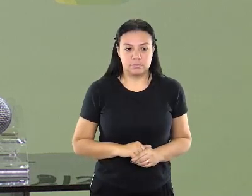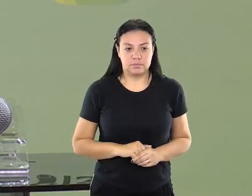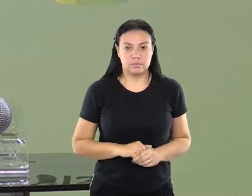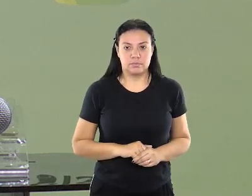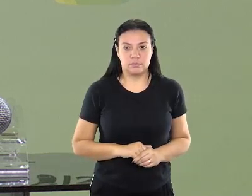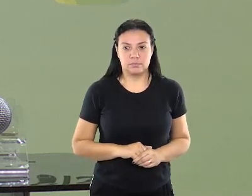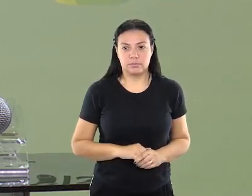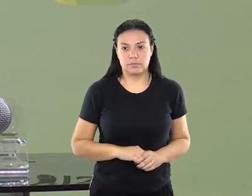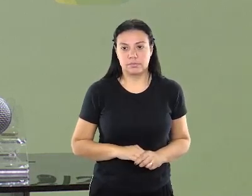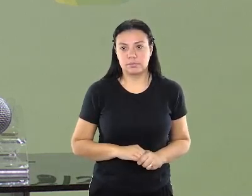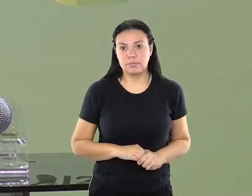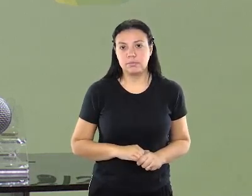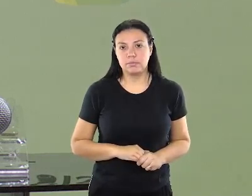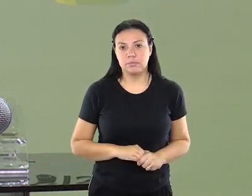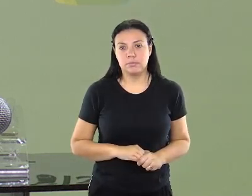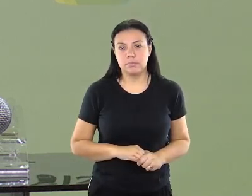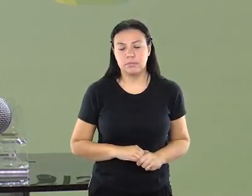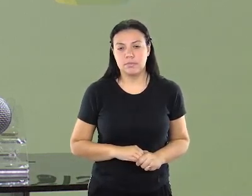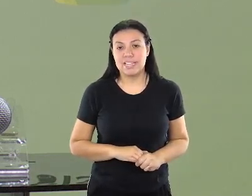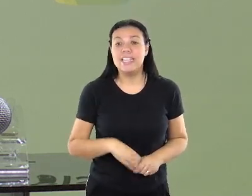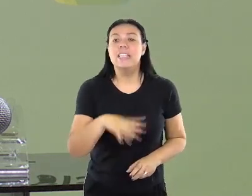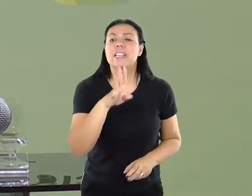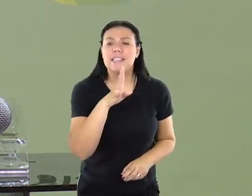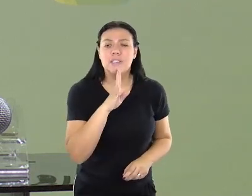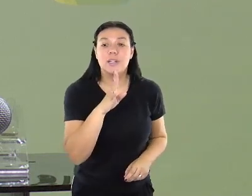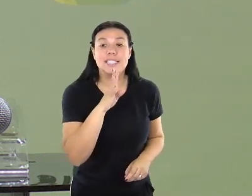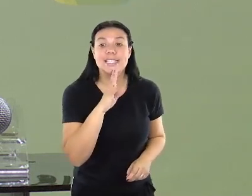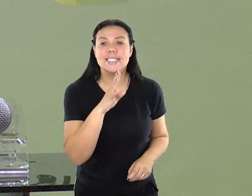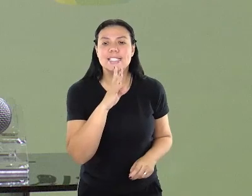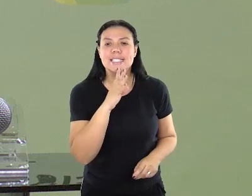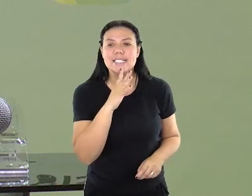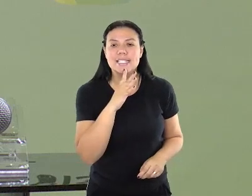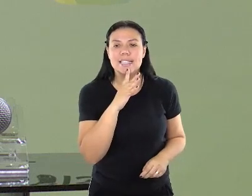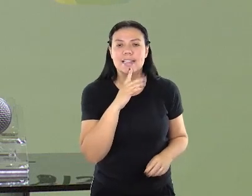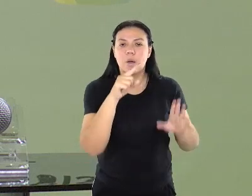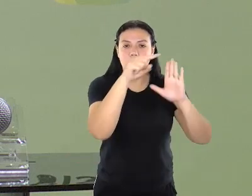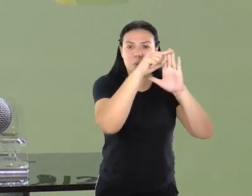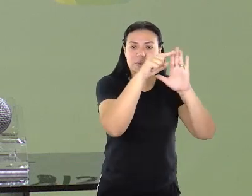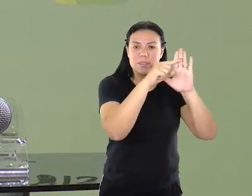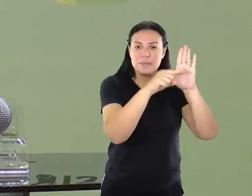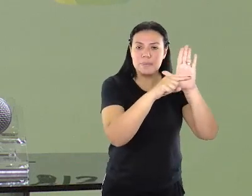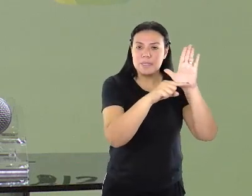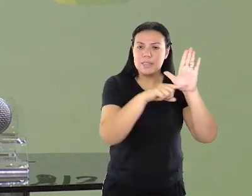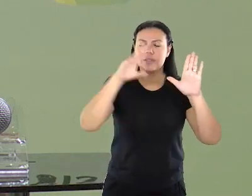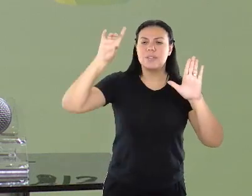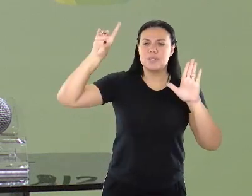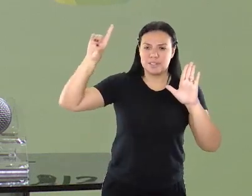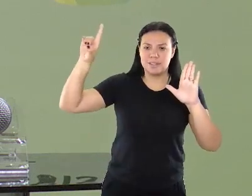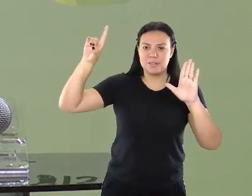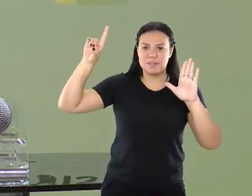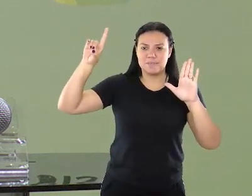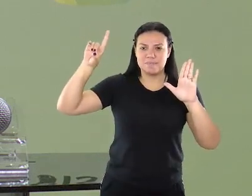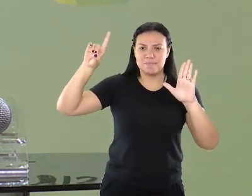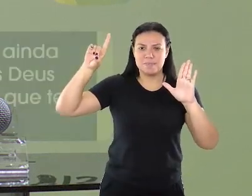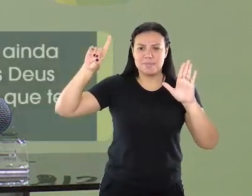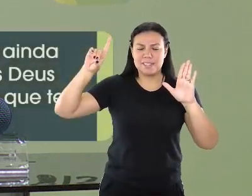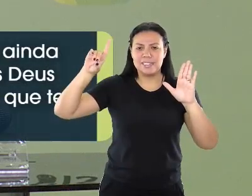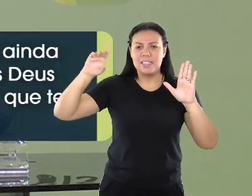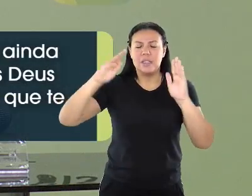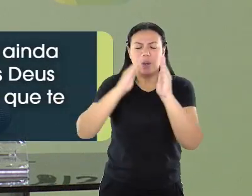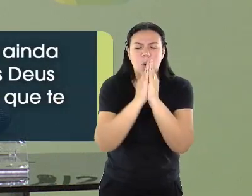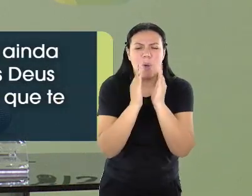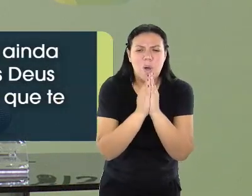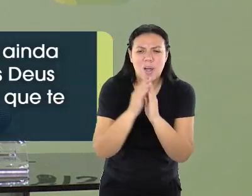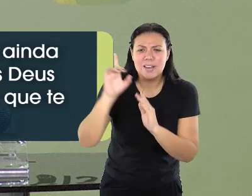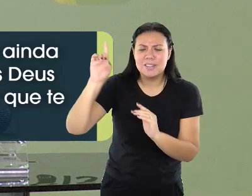4, verso 2, ele conhecia os atributos de Deus. Ele ora ao Senhor e diz: ah, Senhor, não foi isso que eu te disse, estando